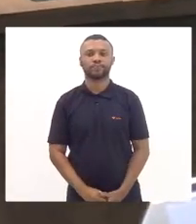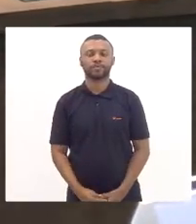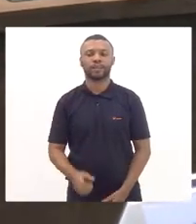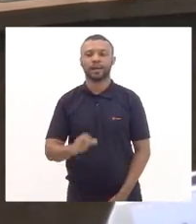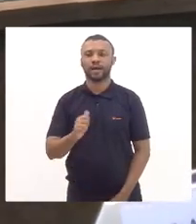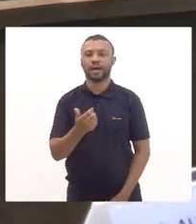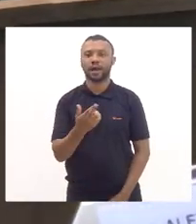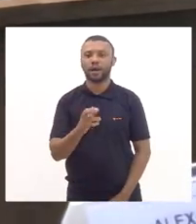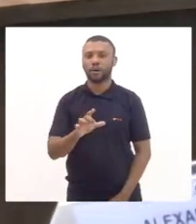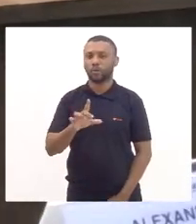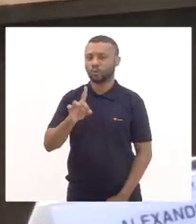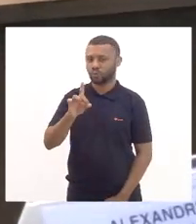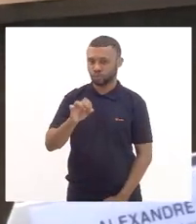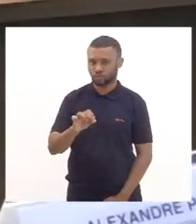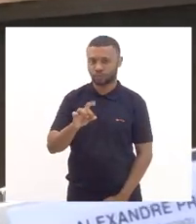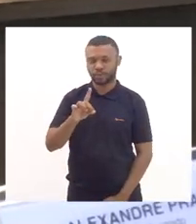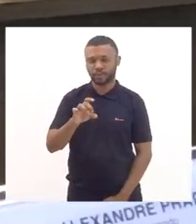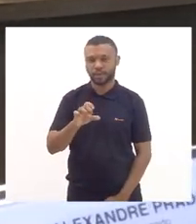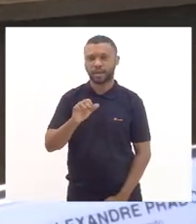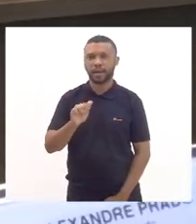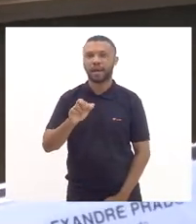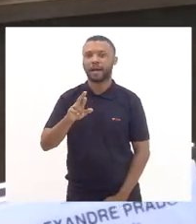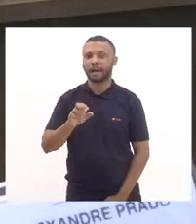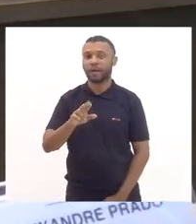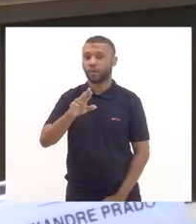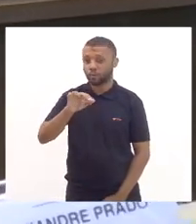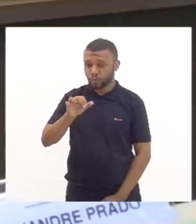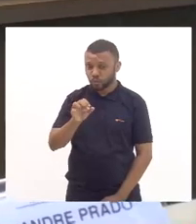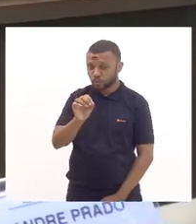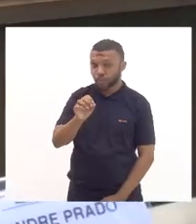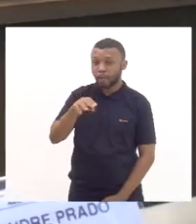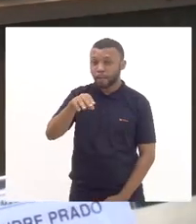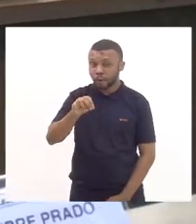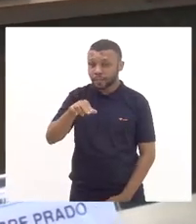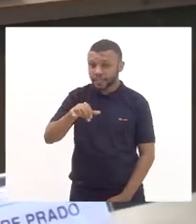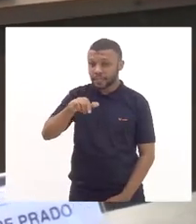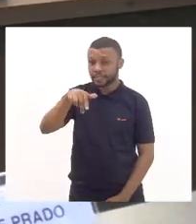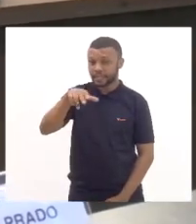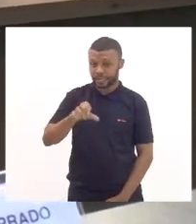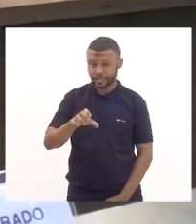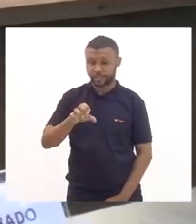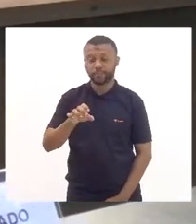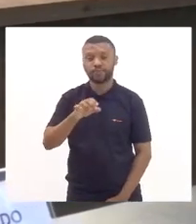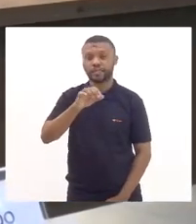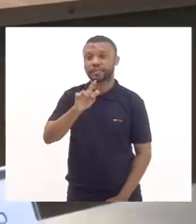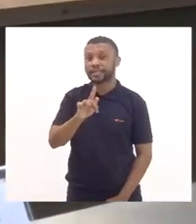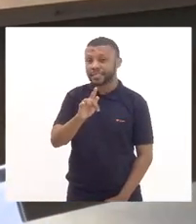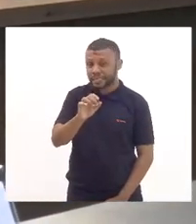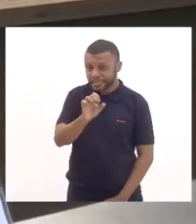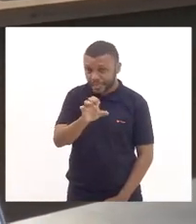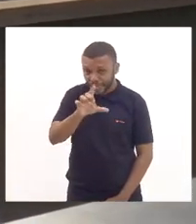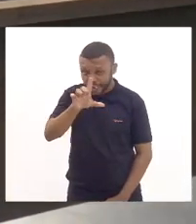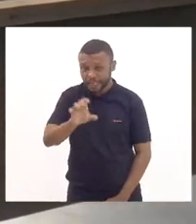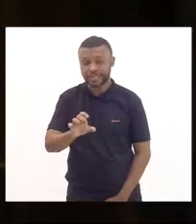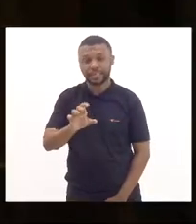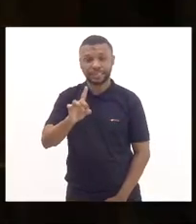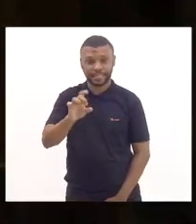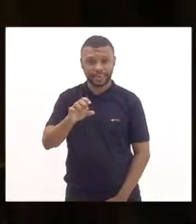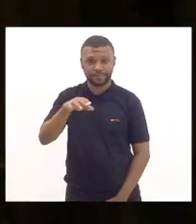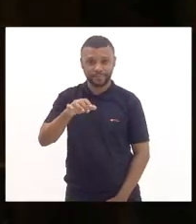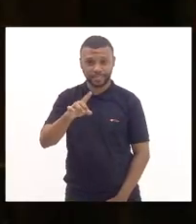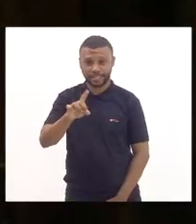Haroldo de Araújo Lourenço da Silva, Monique da Rocha Spinelli, Gisele de Medeiros, Jaciara dos